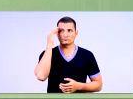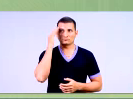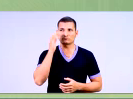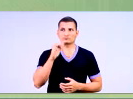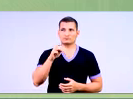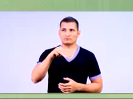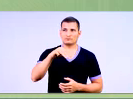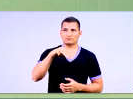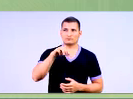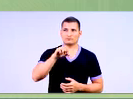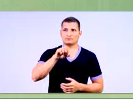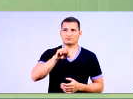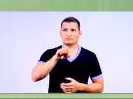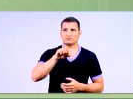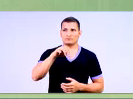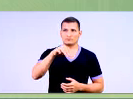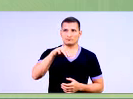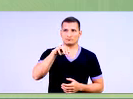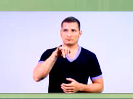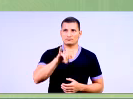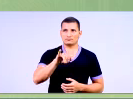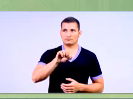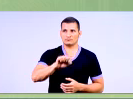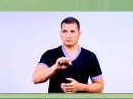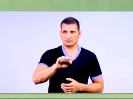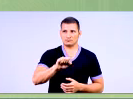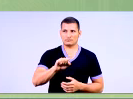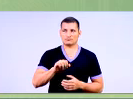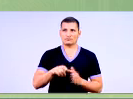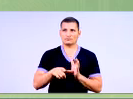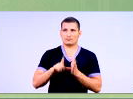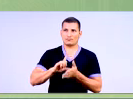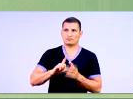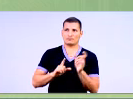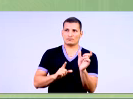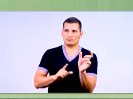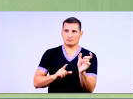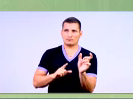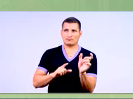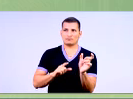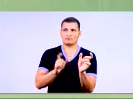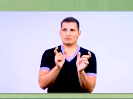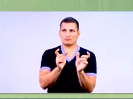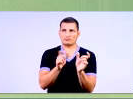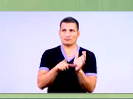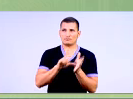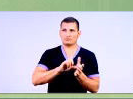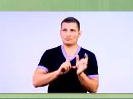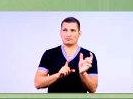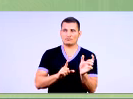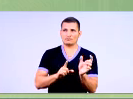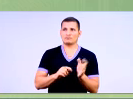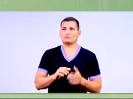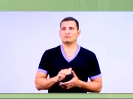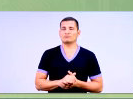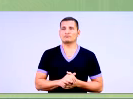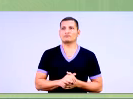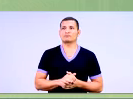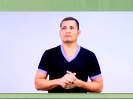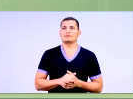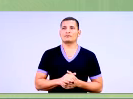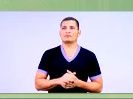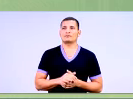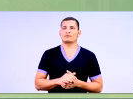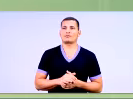no caso radical, sendo o prefixo, o significado é de algo não muito certo, não muito bom, algo